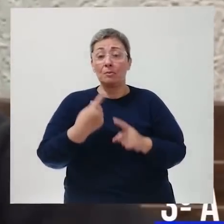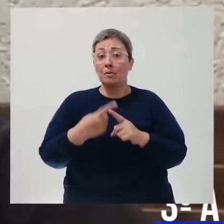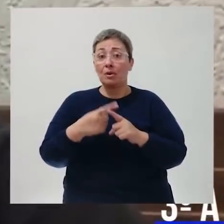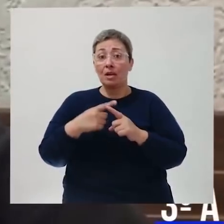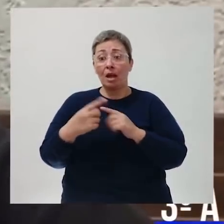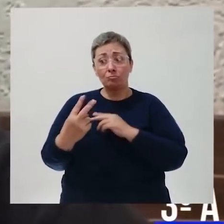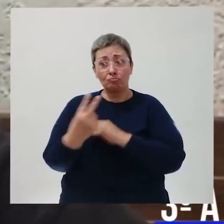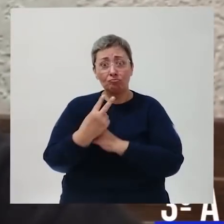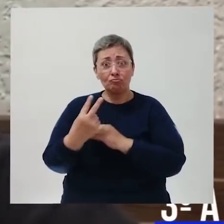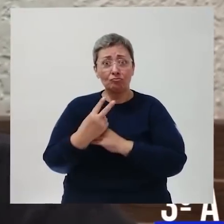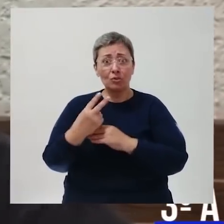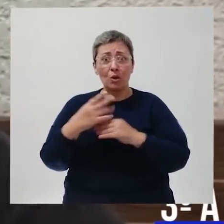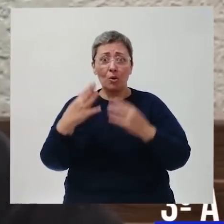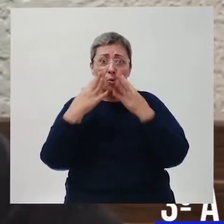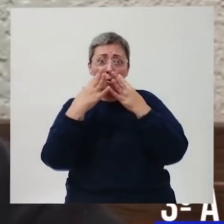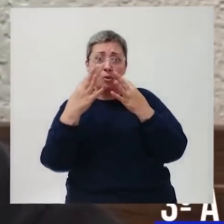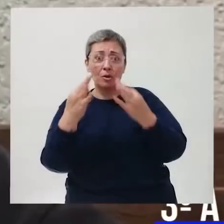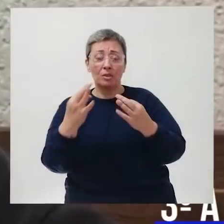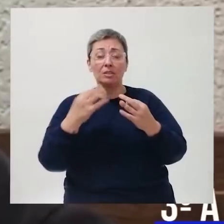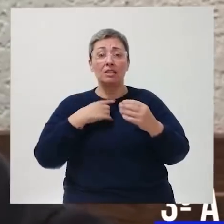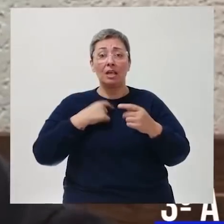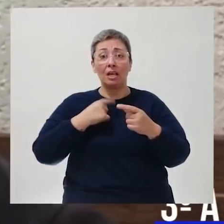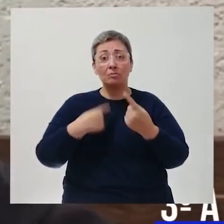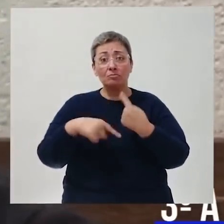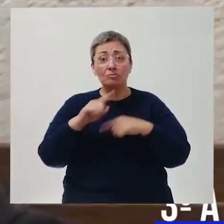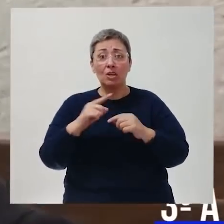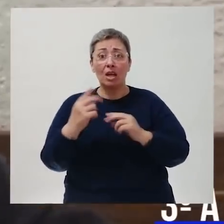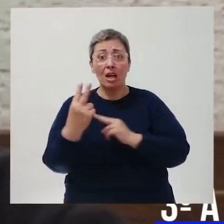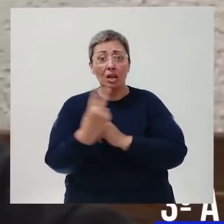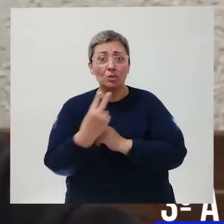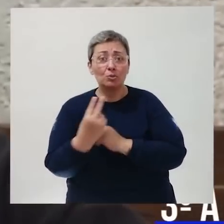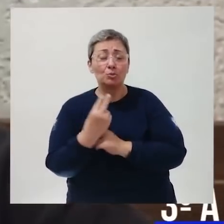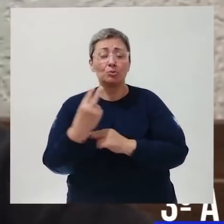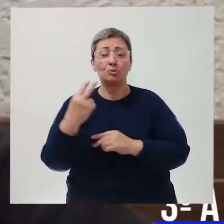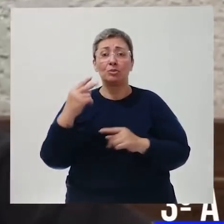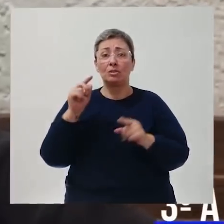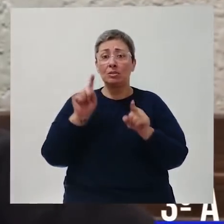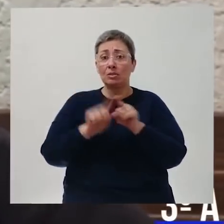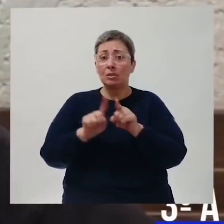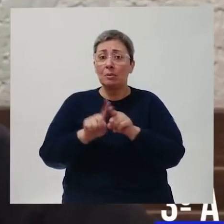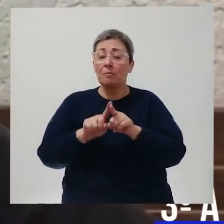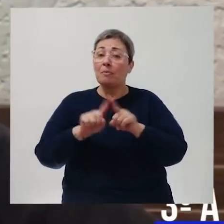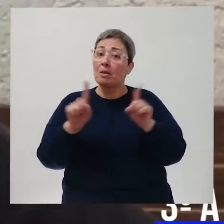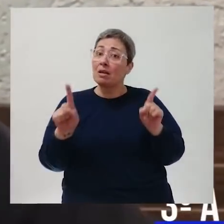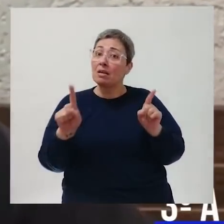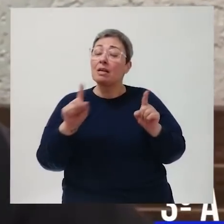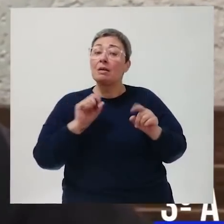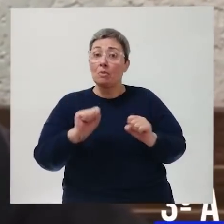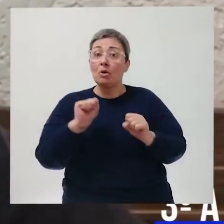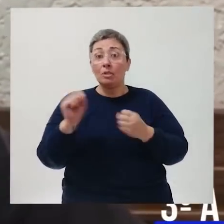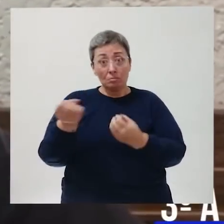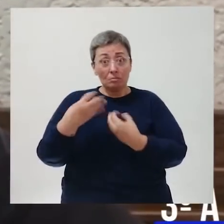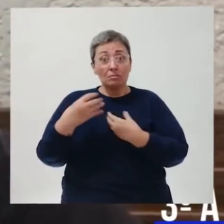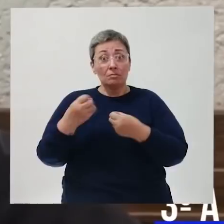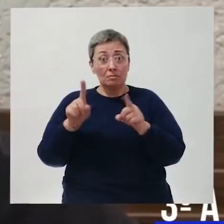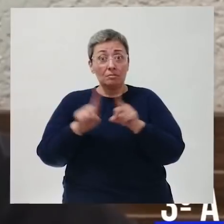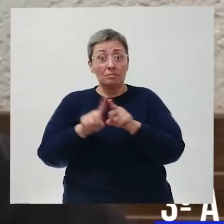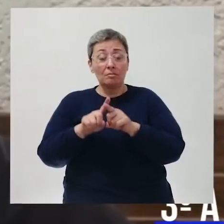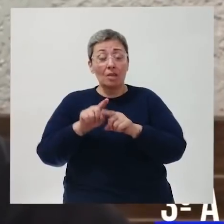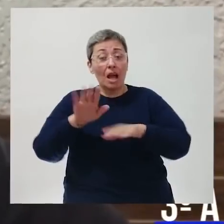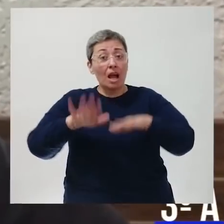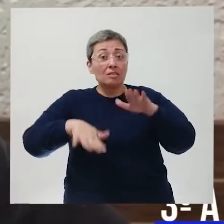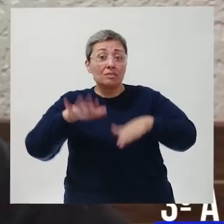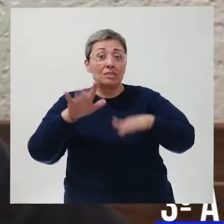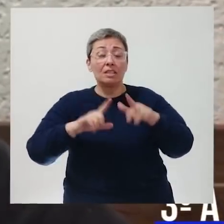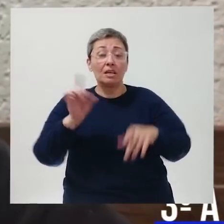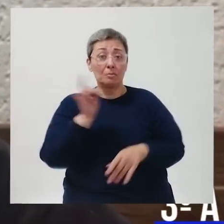para nos alertar. Tem função de proteger, mas pode ensinar. Que às